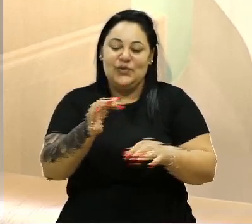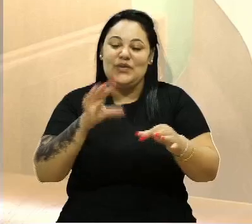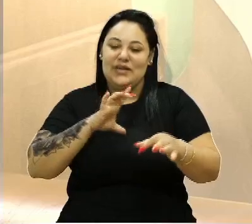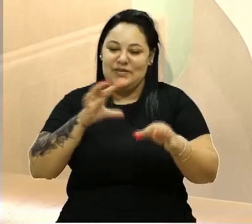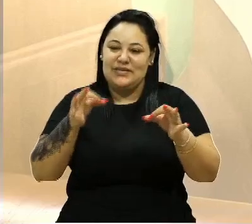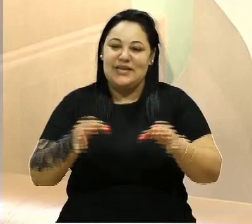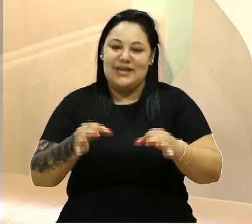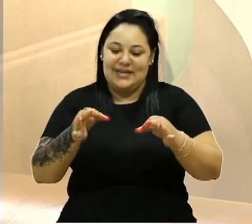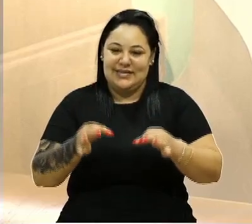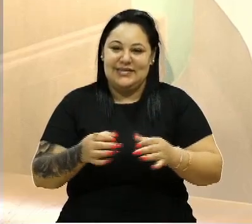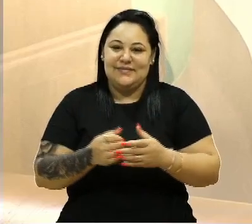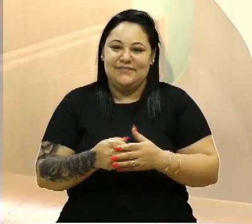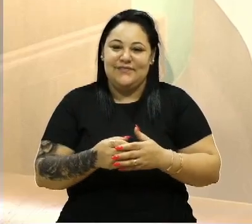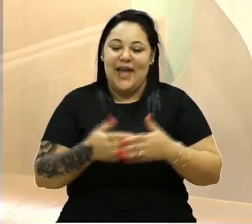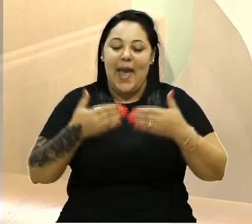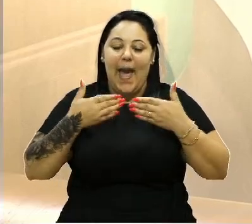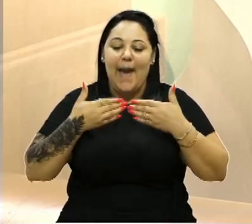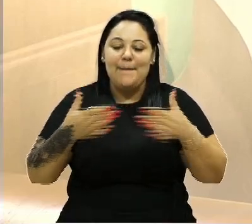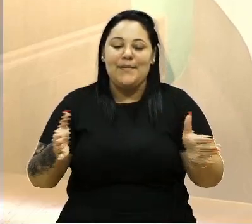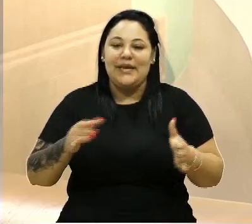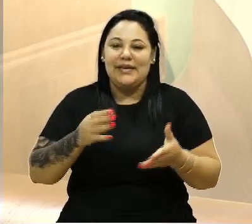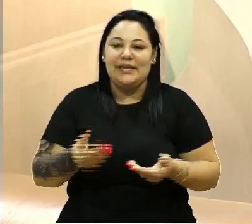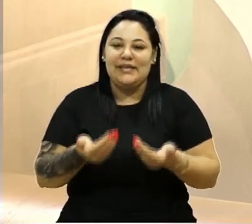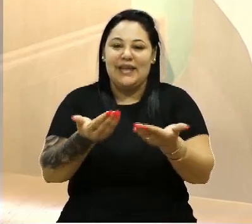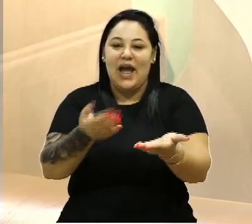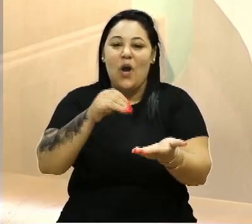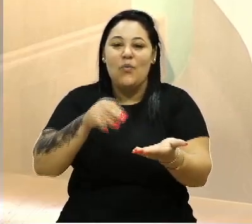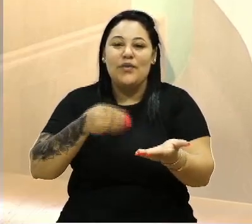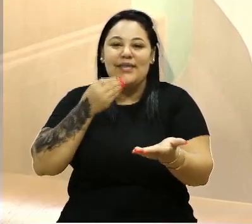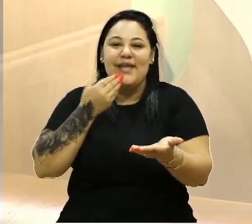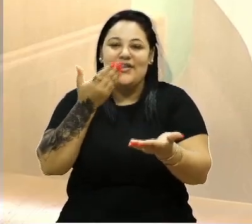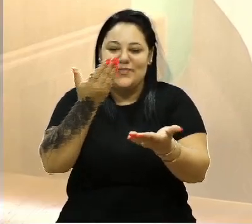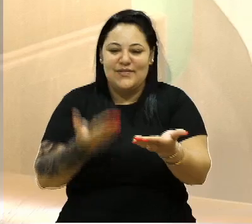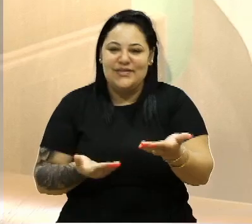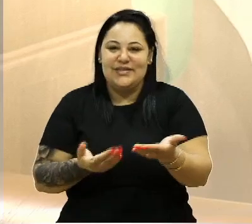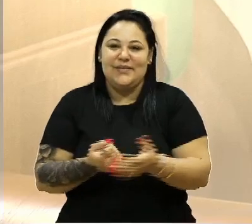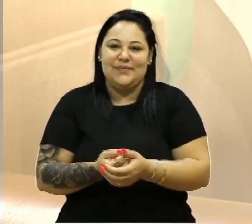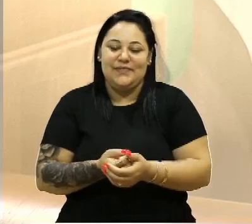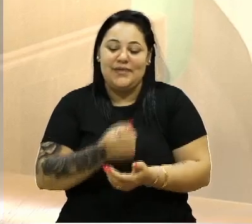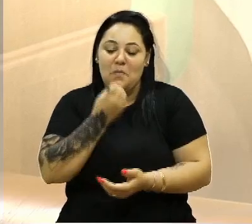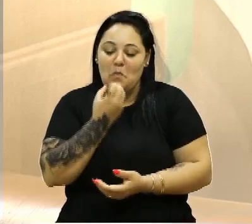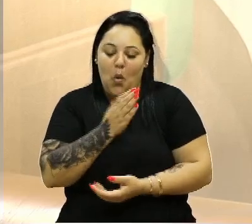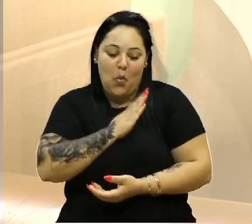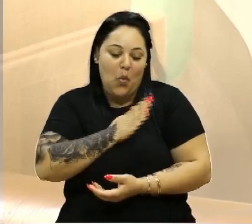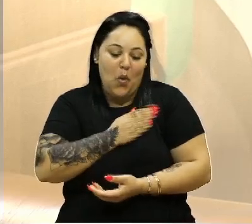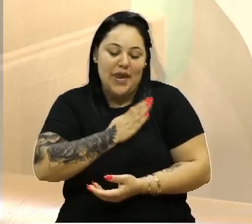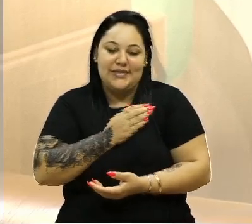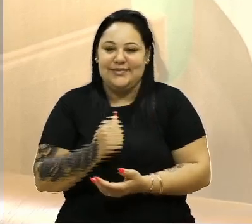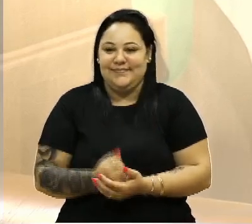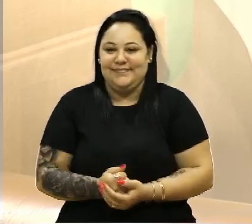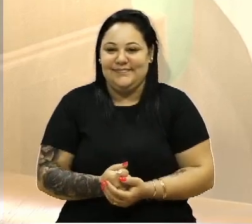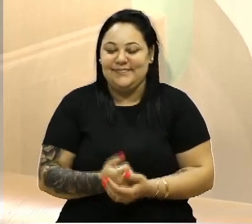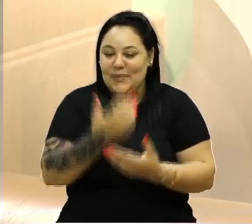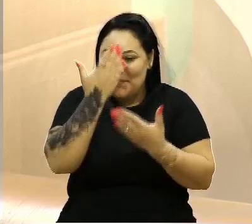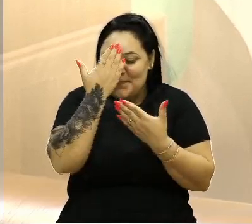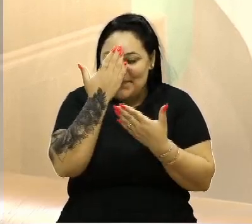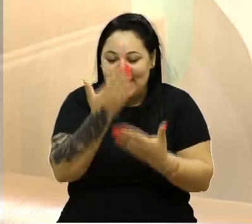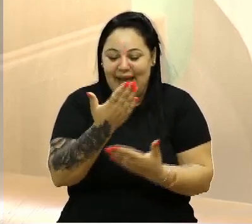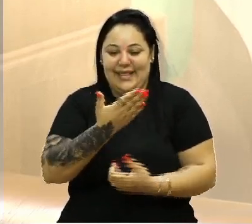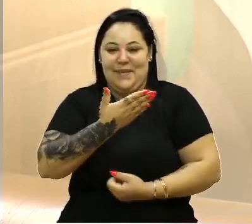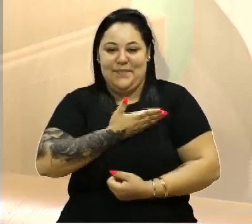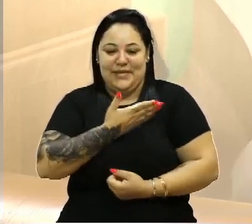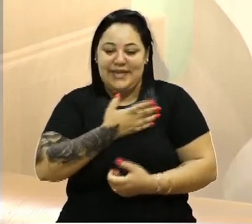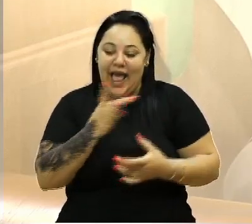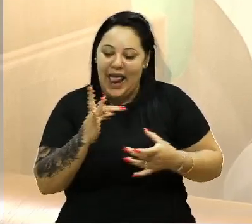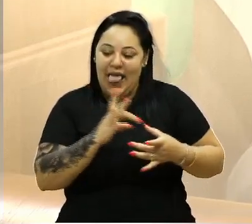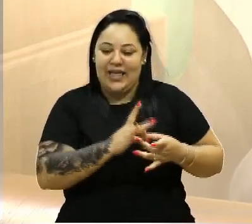vai abrir muitas portas, porque o senhor é uma pessoa de bom coração. Então, obrigado por essa amizade que nós vamos